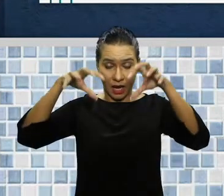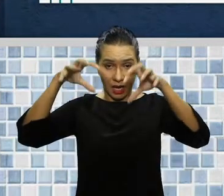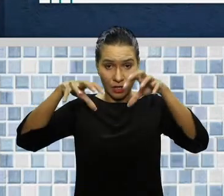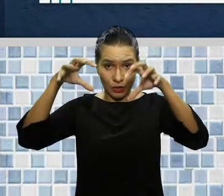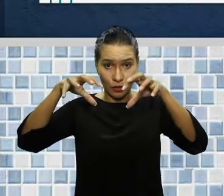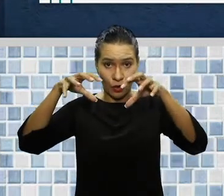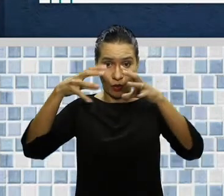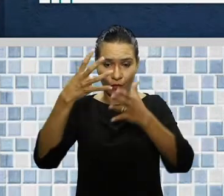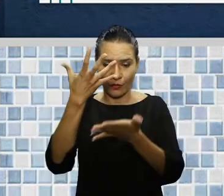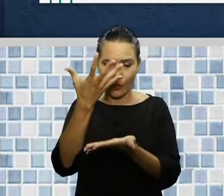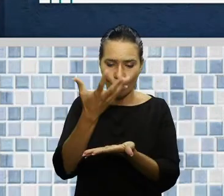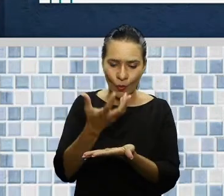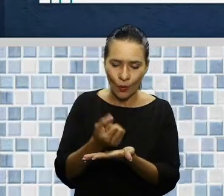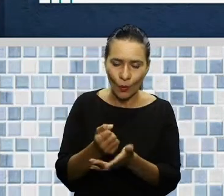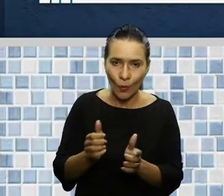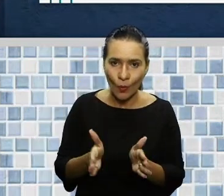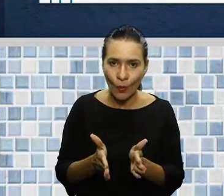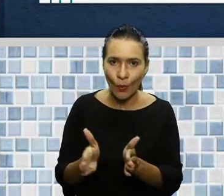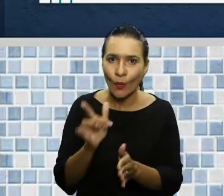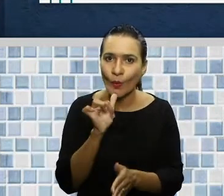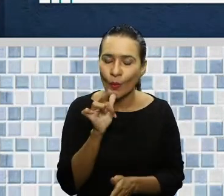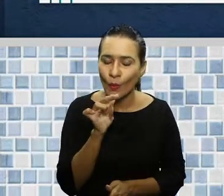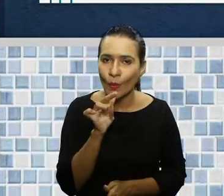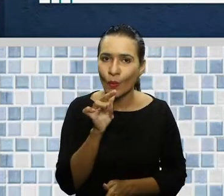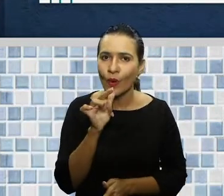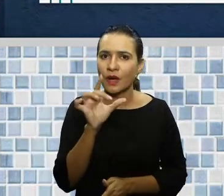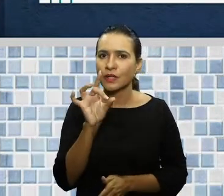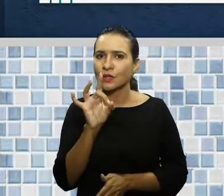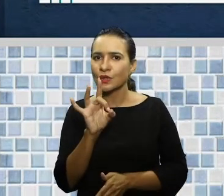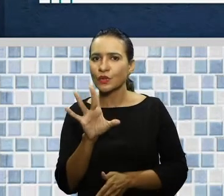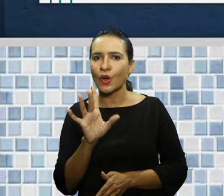carrega só lixo para dentro da água, ela carrega também